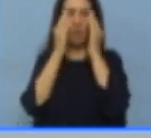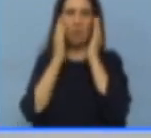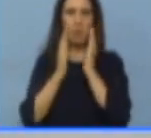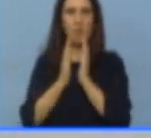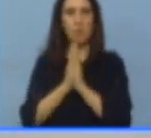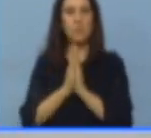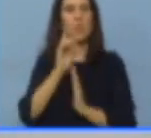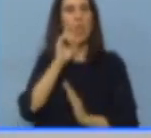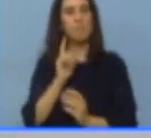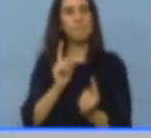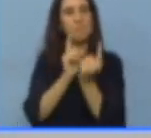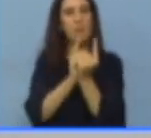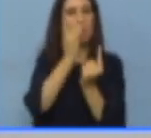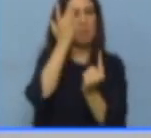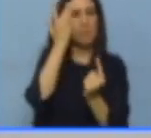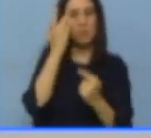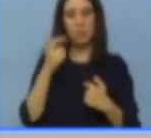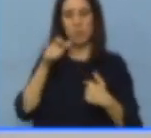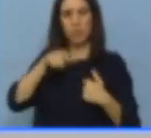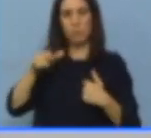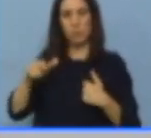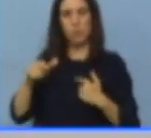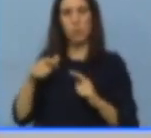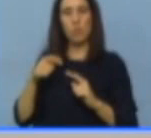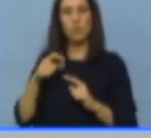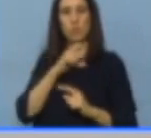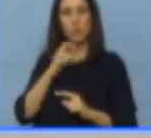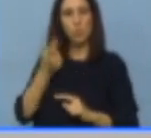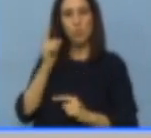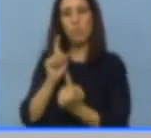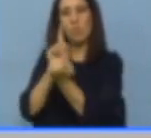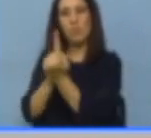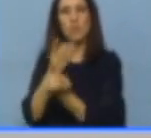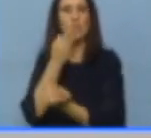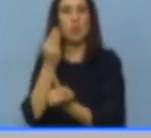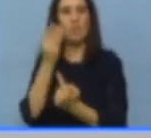nós, os leigos chegam mais fácil aos jovens do que a nós, portanto, há toda